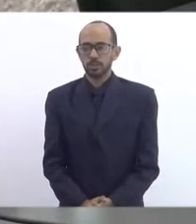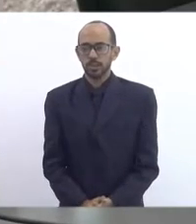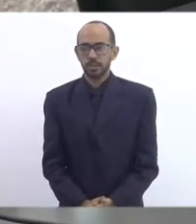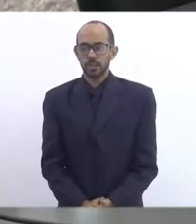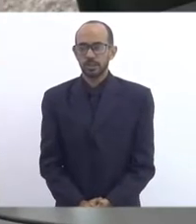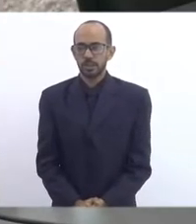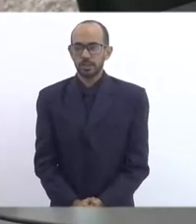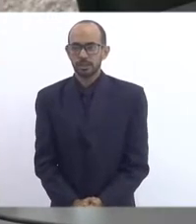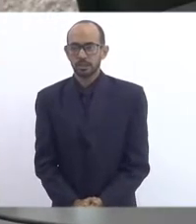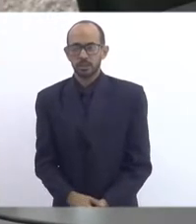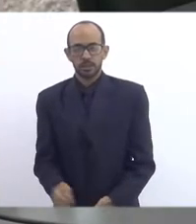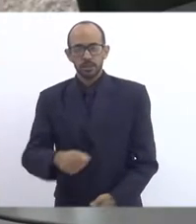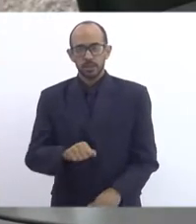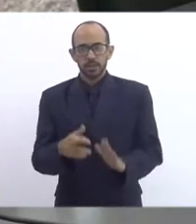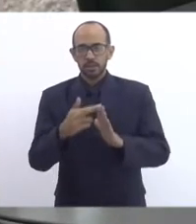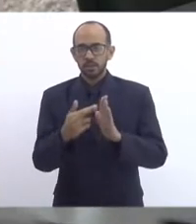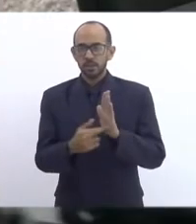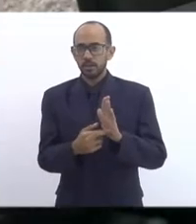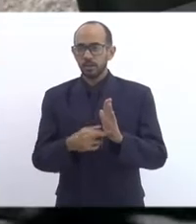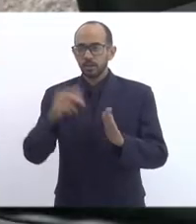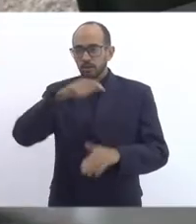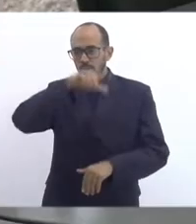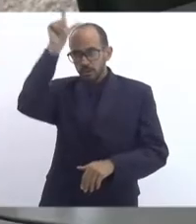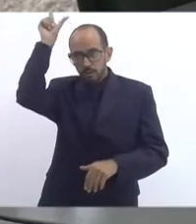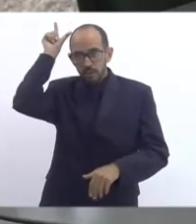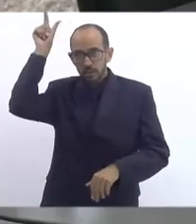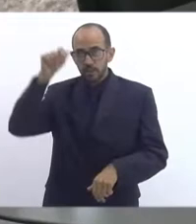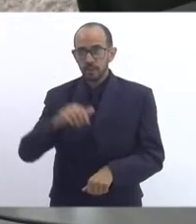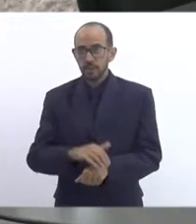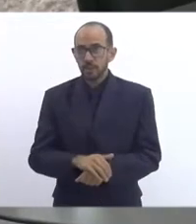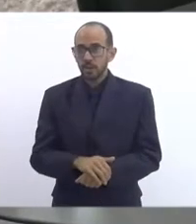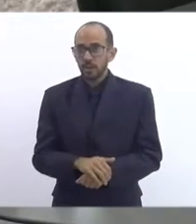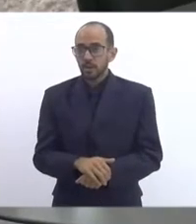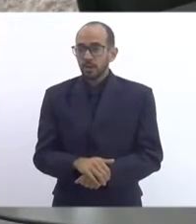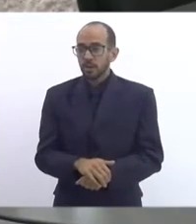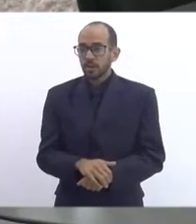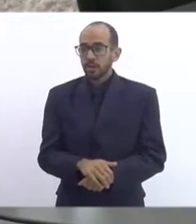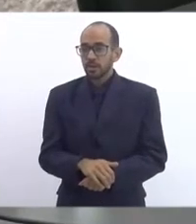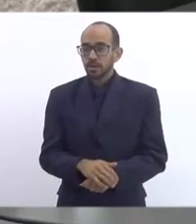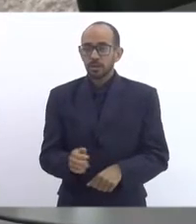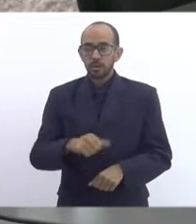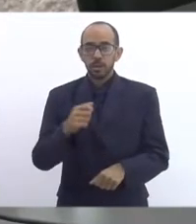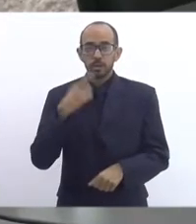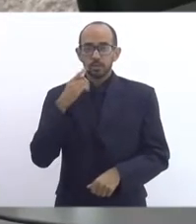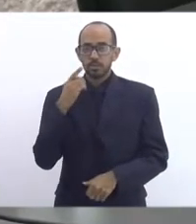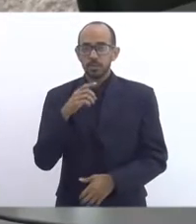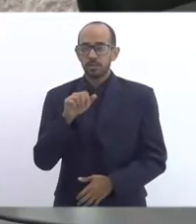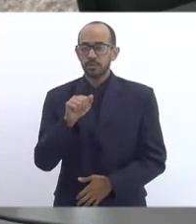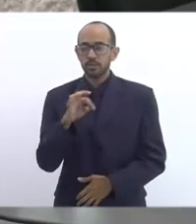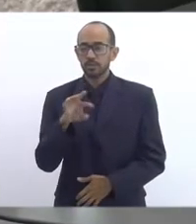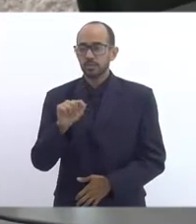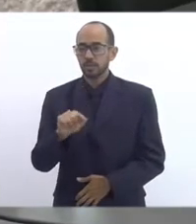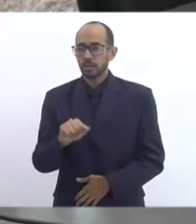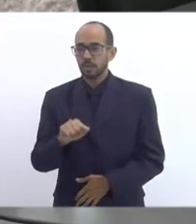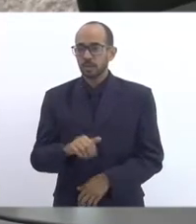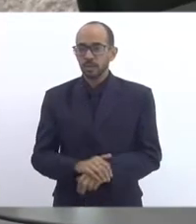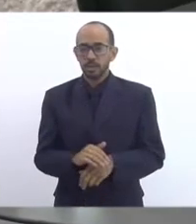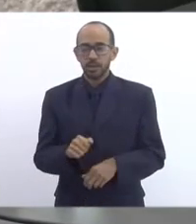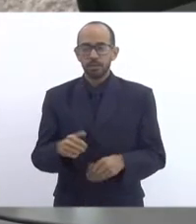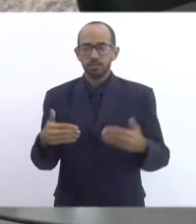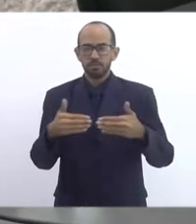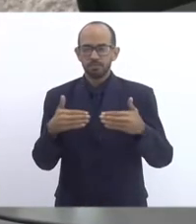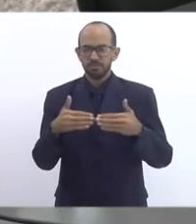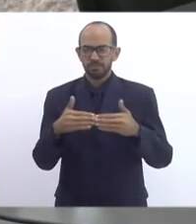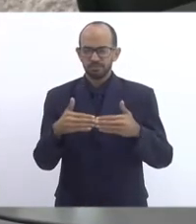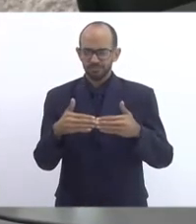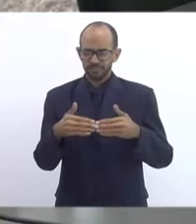Relator, deputado Luiz Paulo, projeto de lei 4867-2021, autoria do deputado Átila Nunes, parecer pela